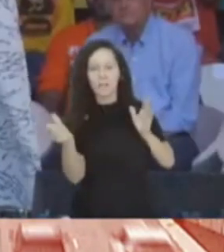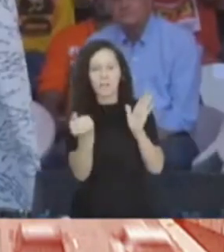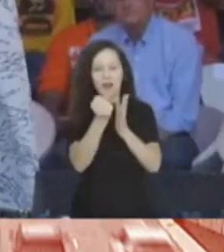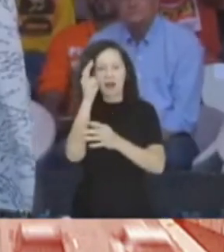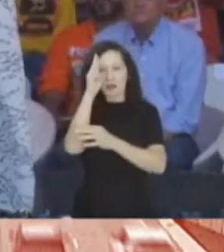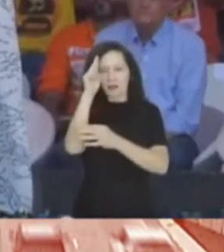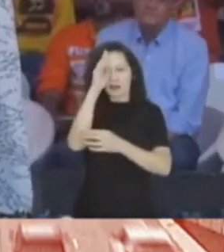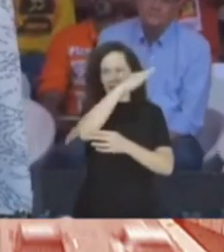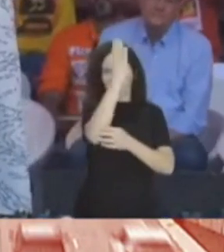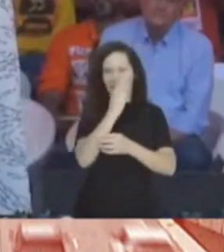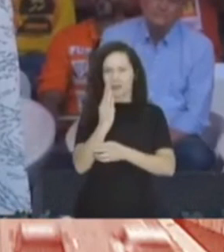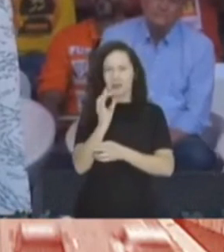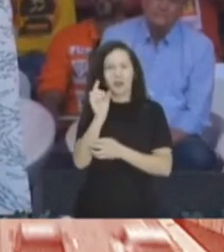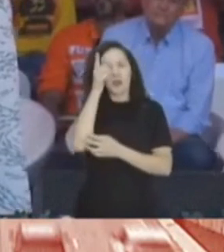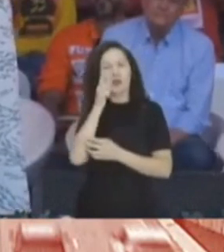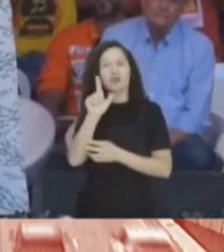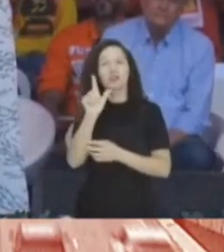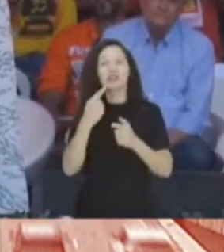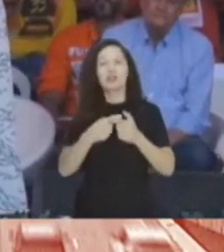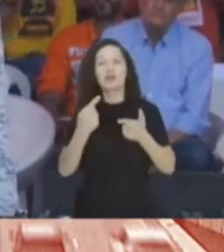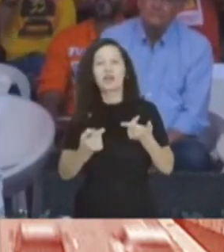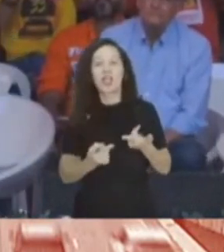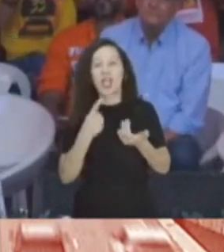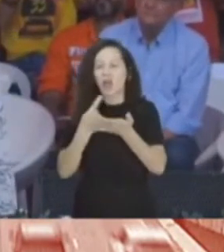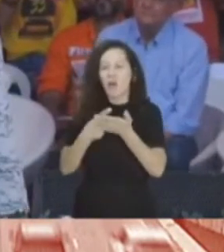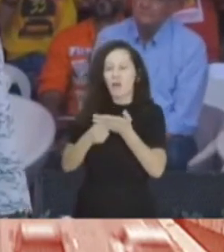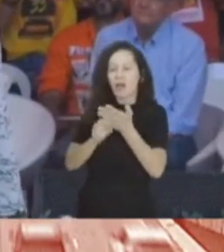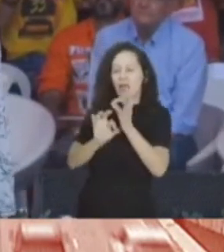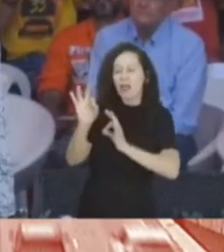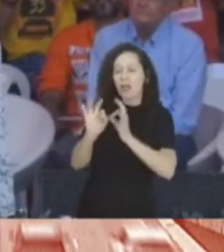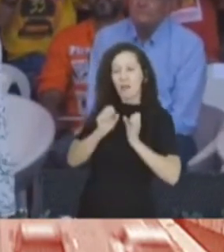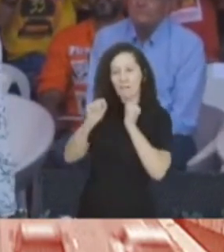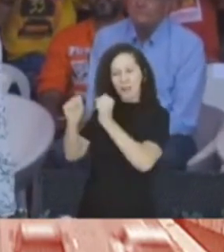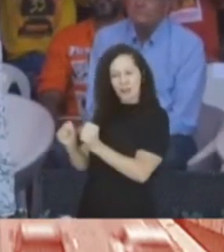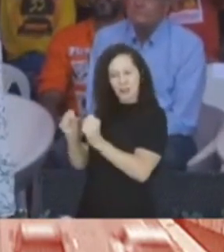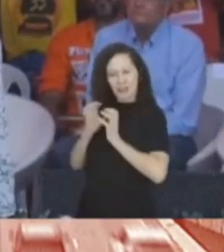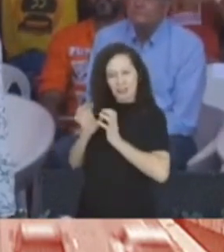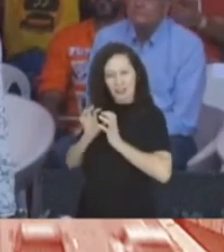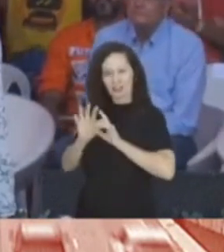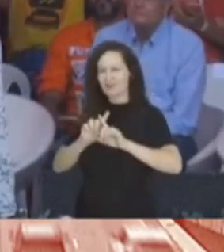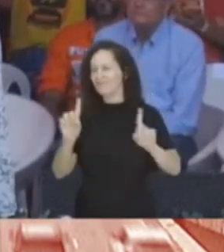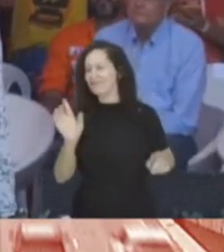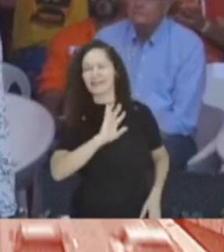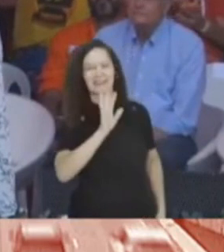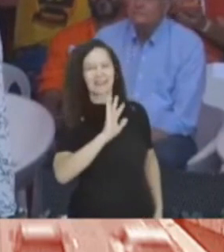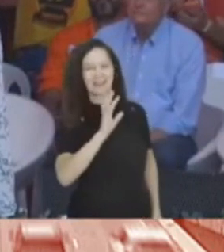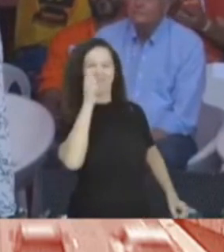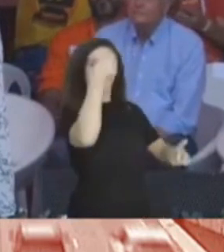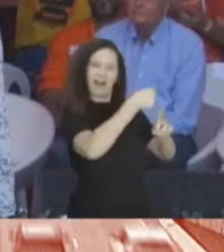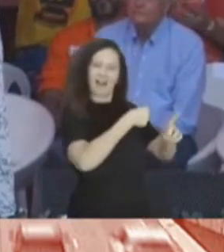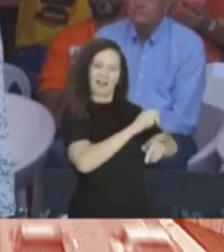tá achando que não pode falar que vai ganhar no primeiro turno, porque isso é falta de humildade. Não, eu quero é ganhar no primeiro turno, eu sempre quis ganhar no primeiro turno, só que eu nunca